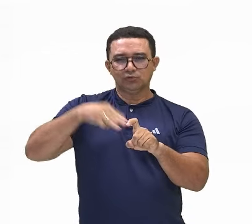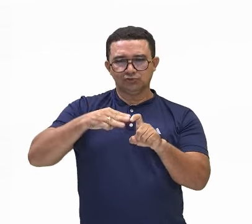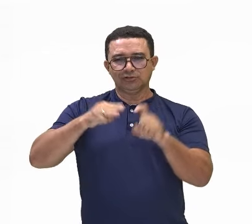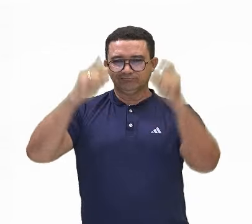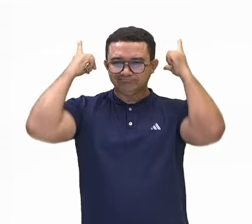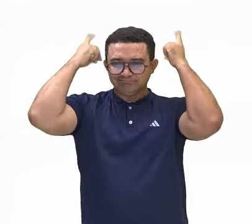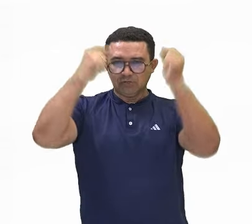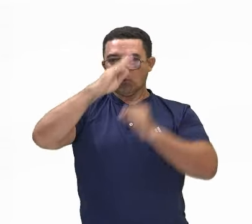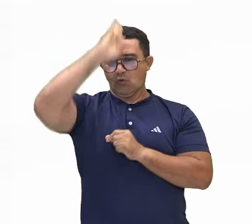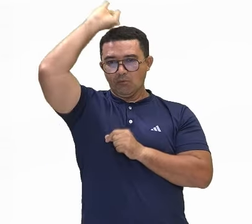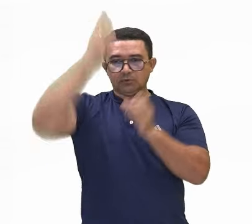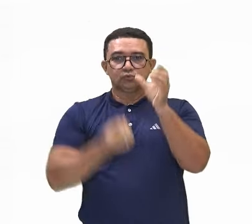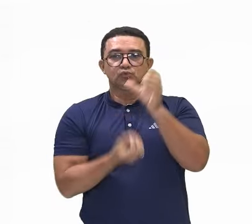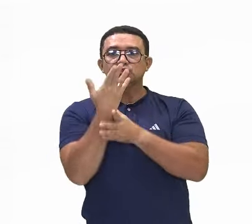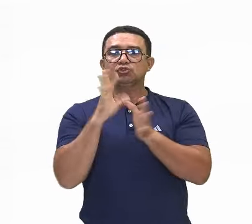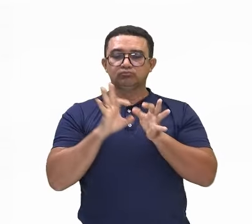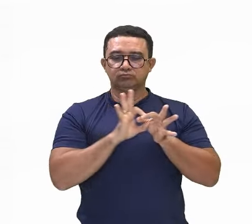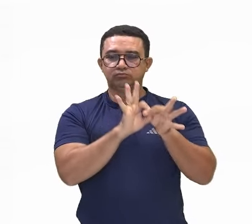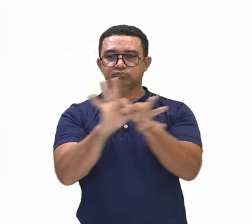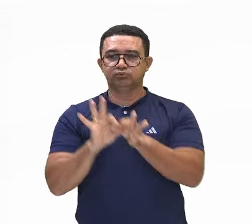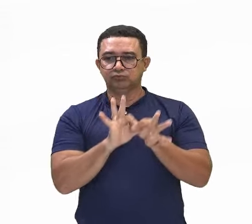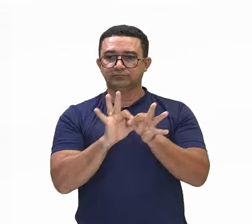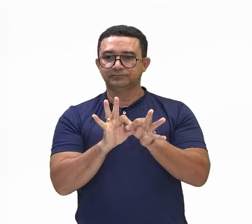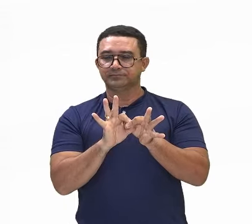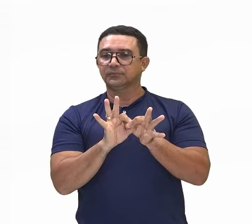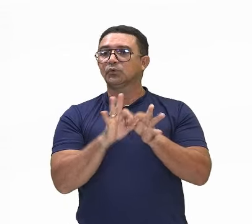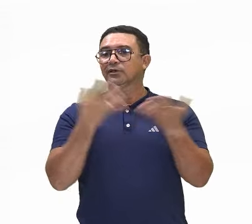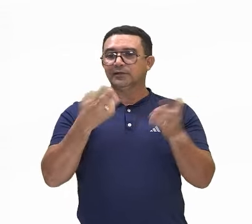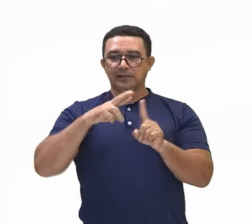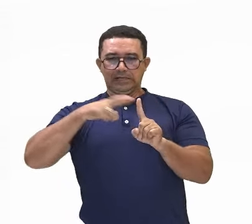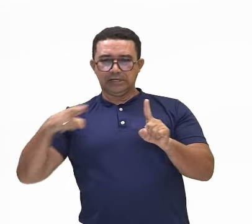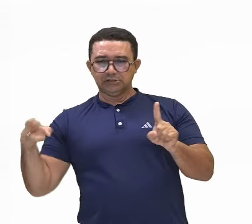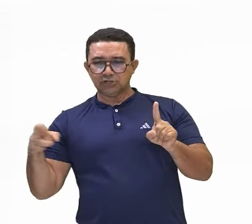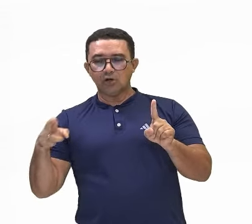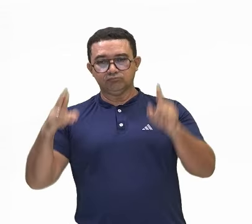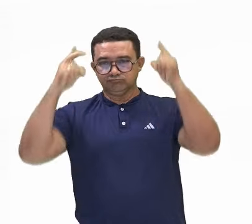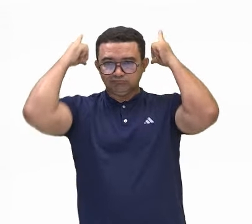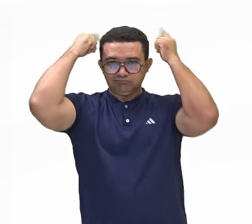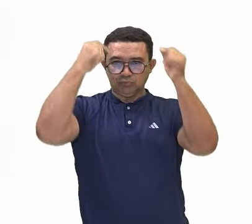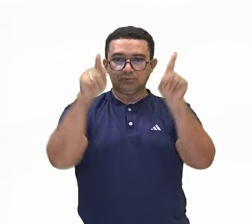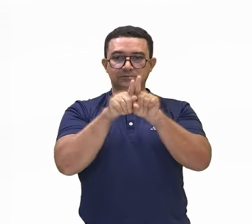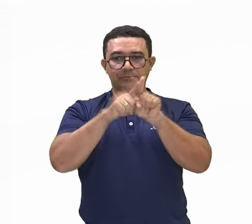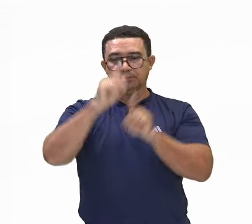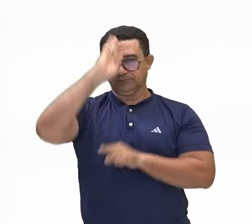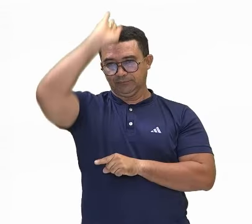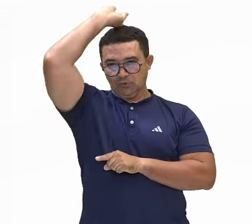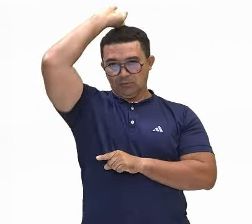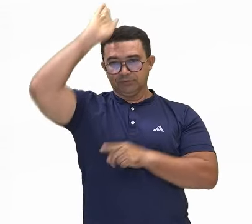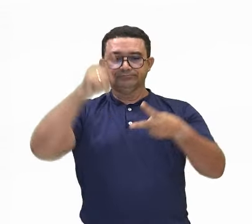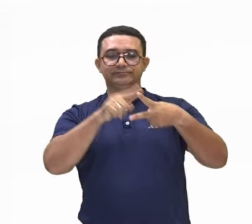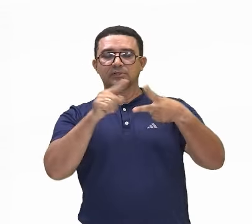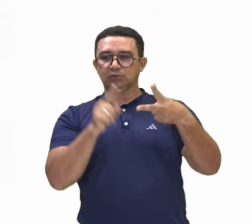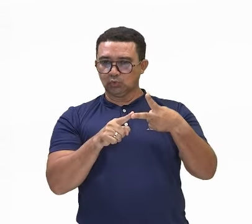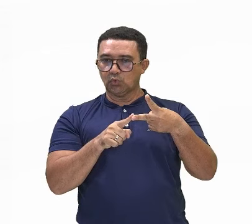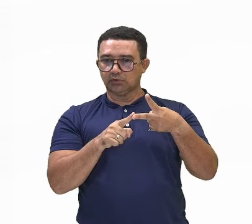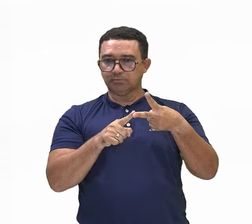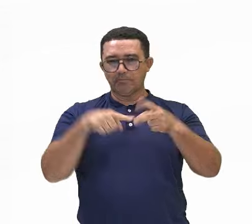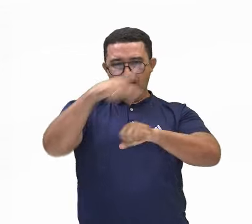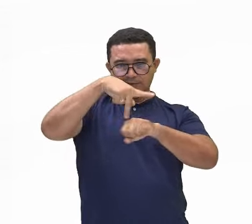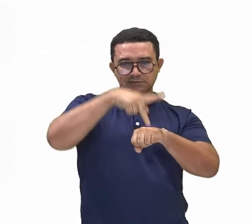se originou da junção das religiões grega e romana. As duas se fundiram